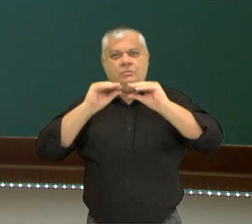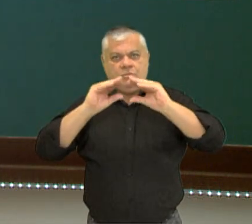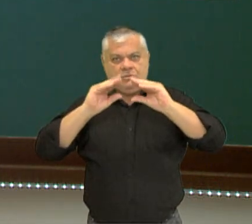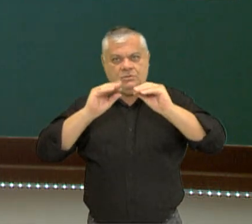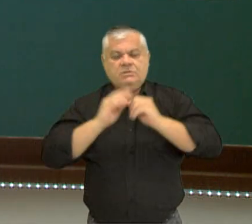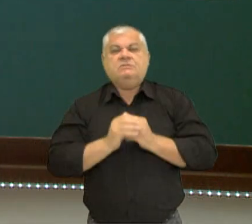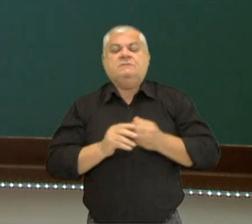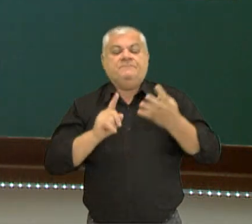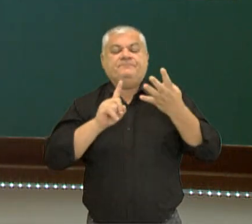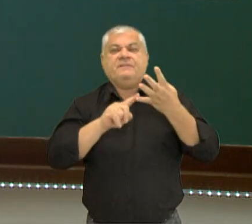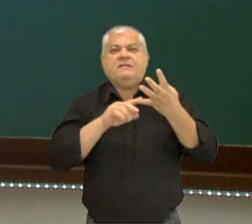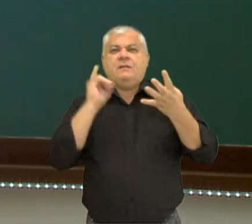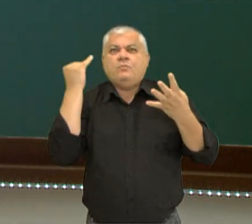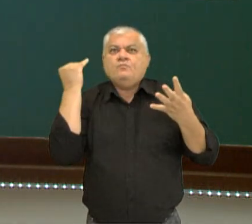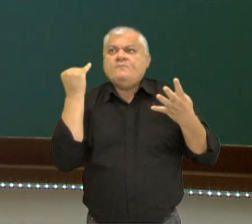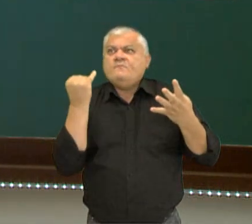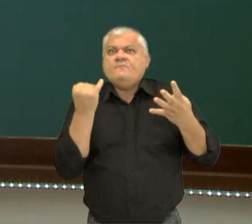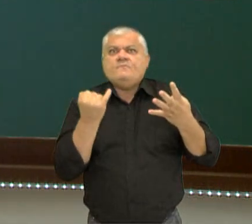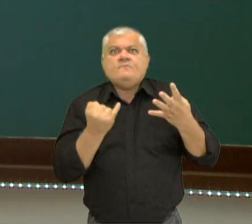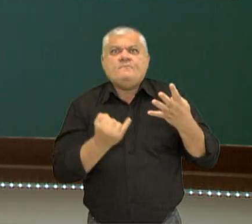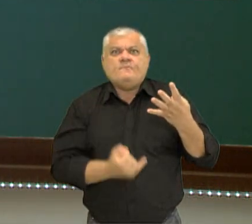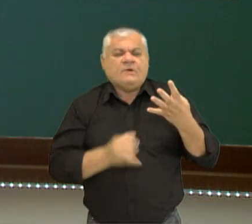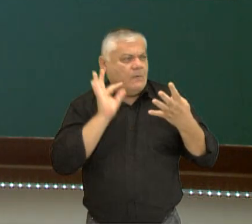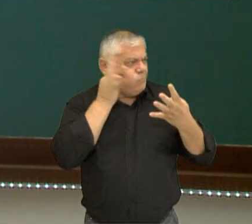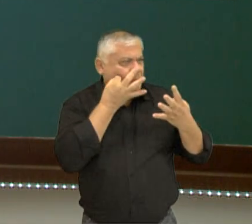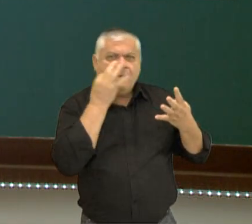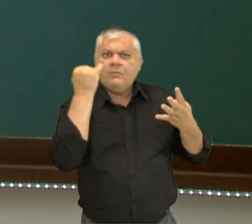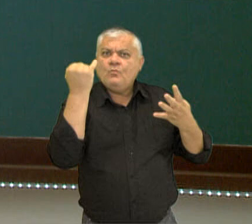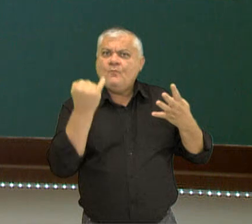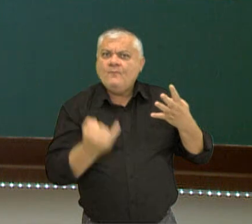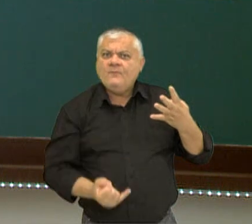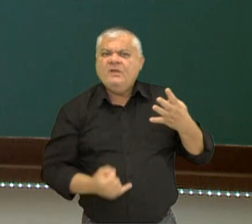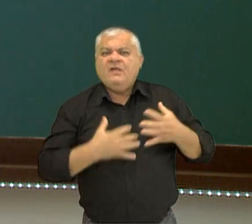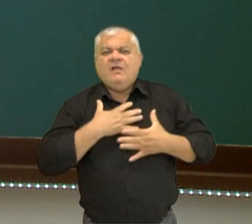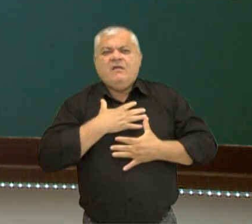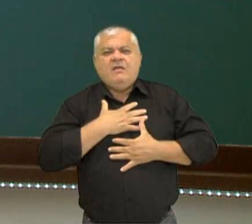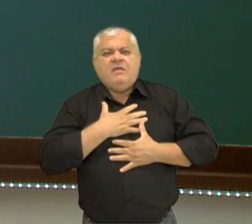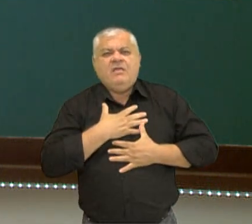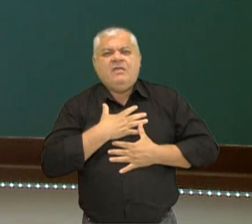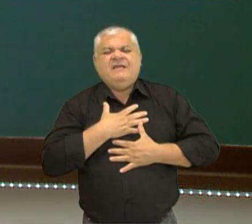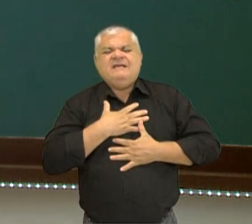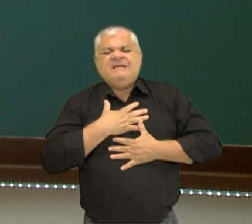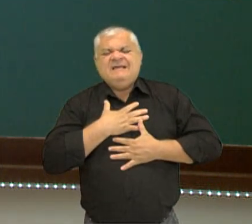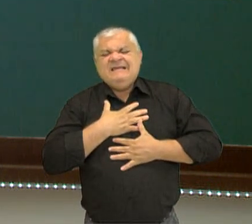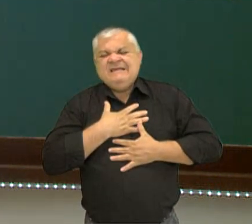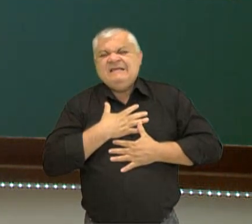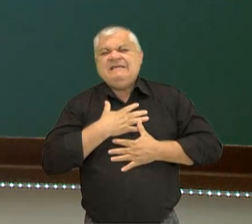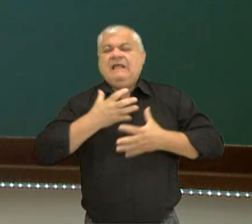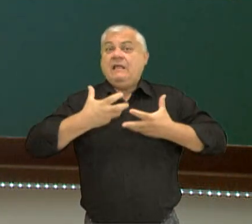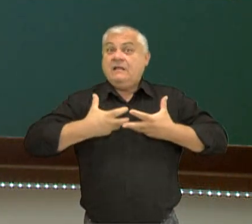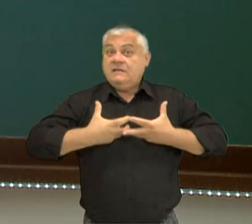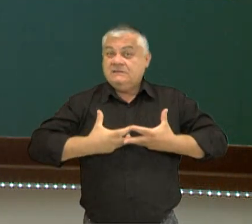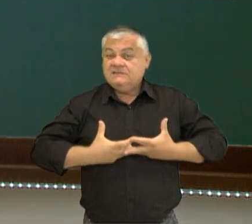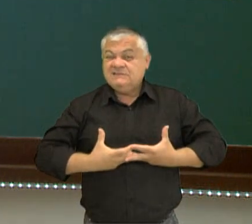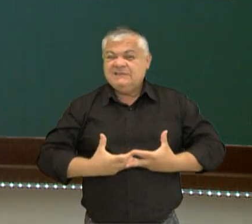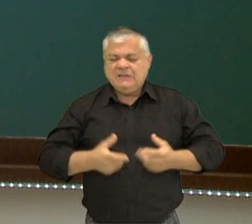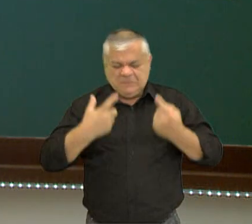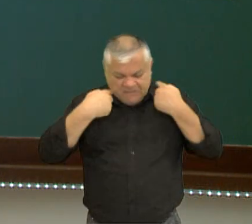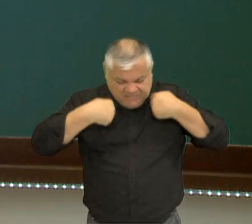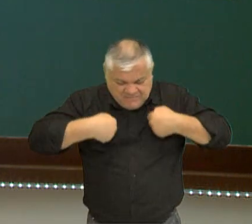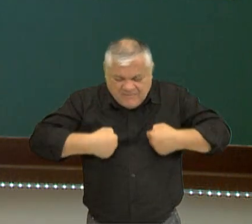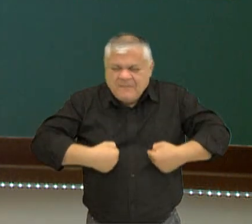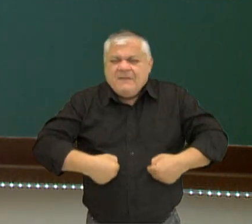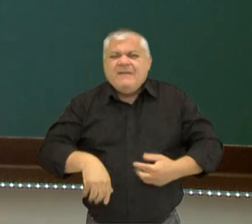tá? Emagrecimento repentino, muito cansaço, fadiga, aquela sensação, né, de que tá com o corpo